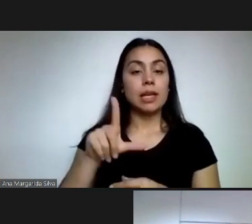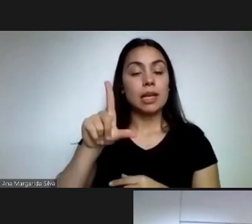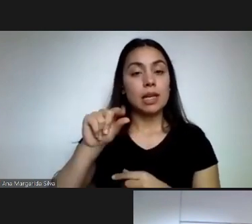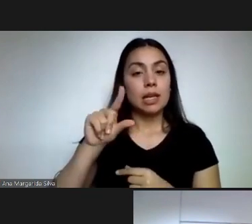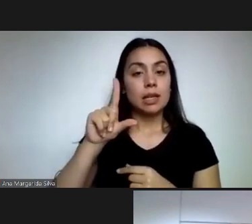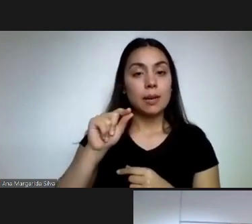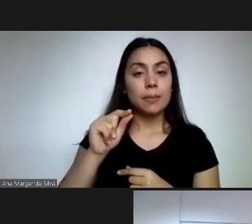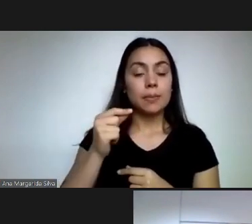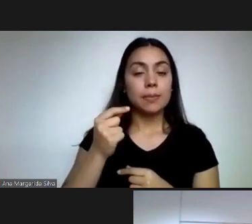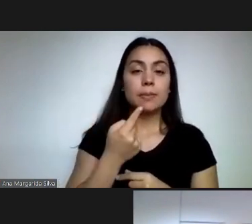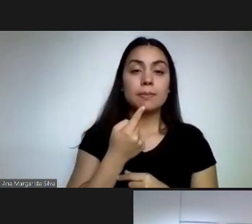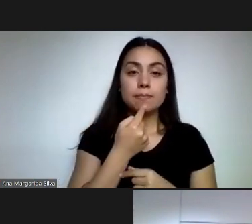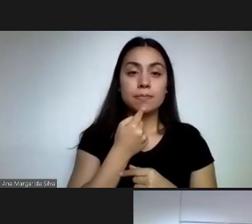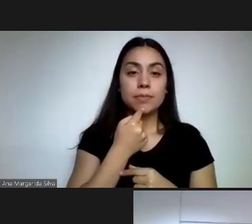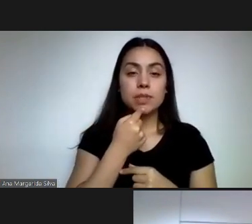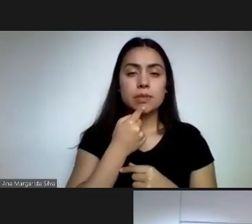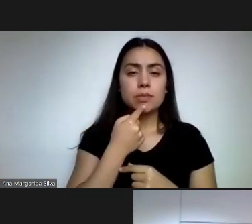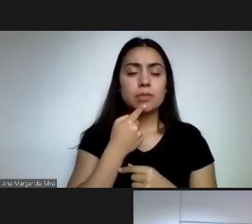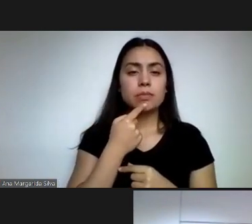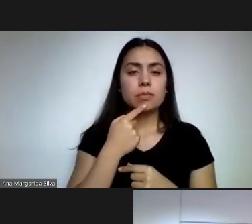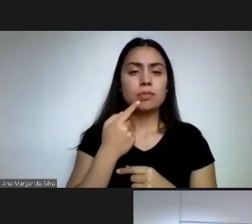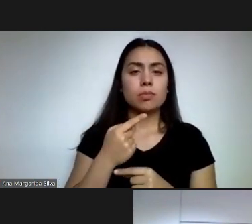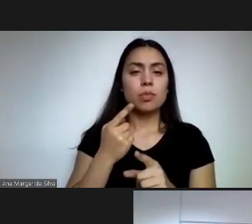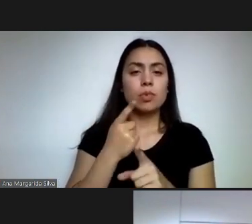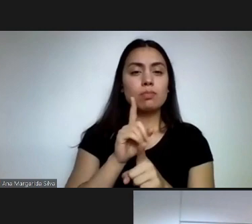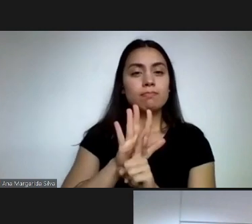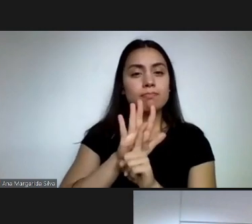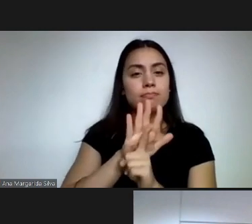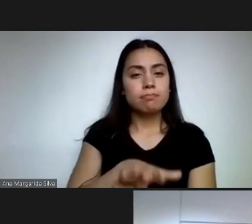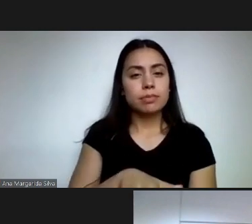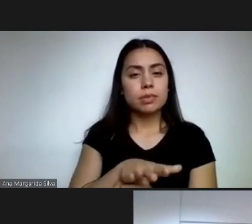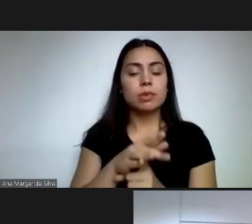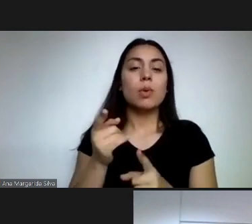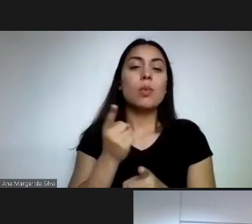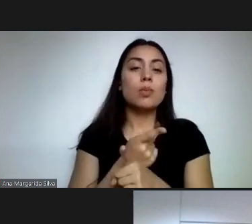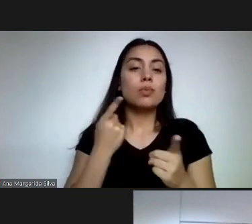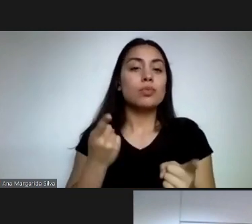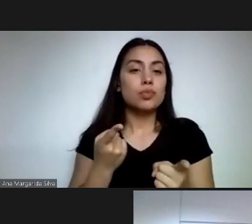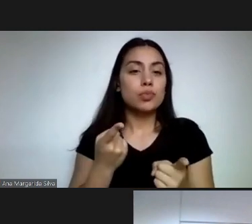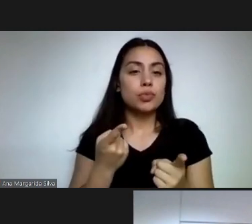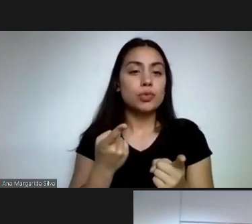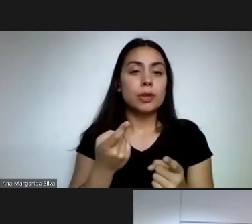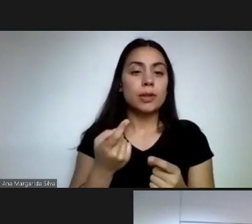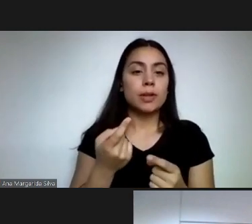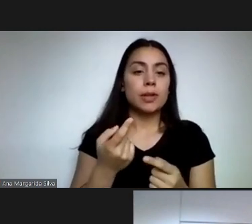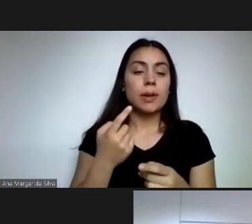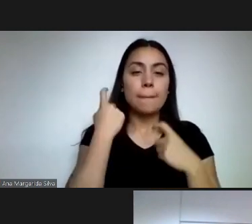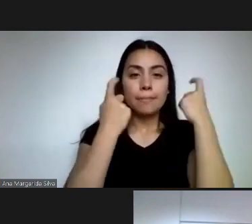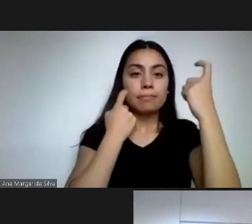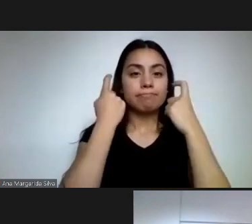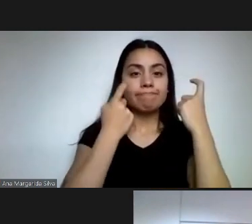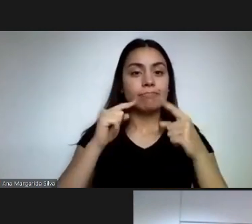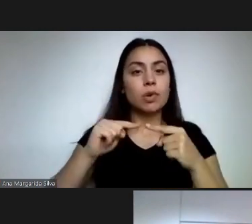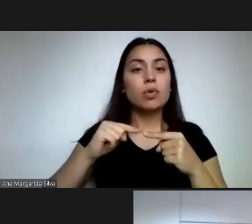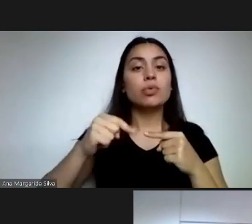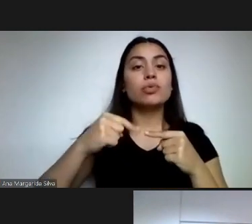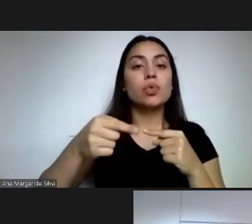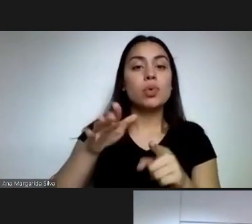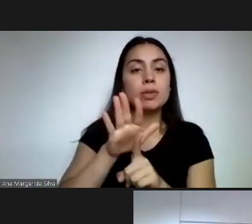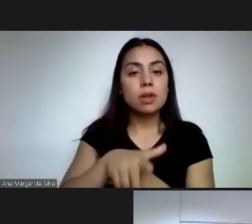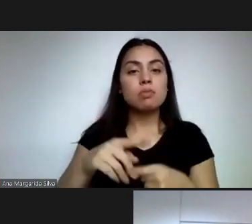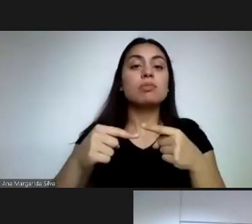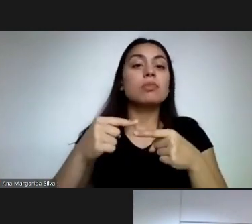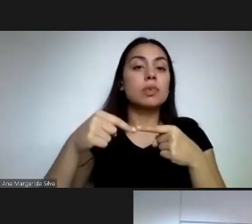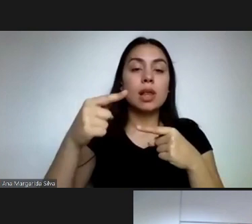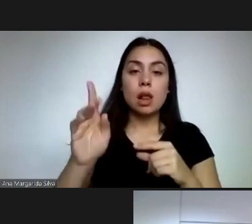sobre aquilo que são as causas destes desafios, não é? Não ficarmos apenas pelos desafios como consequência, mas tentarmos ir ao